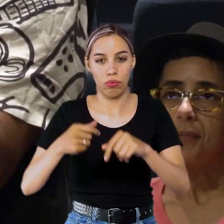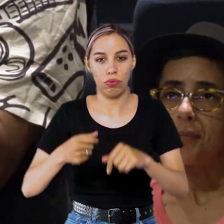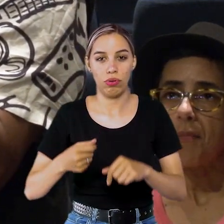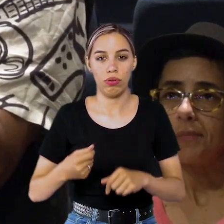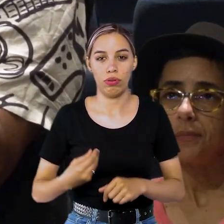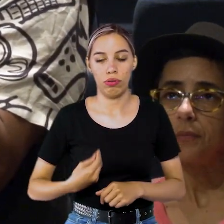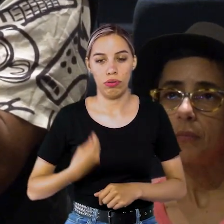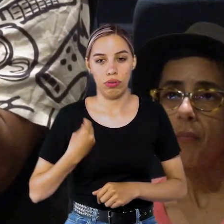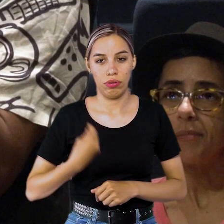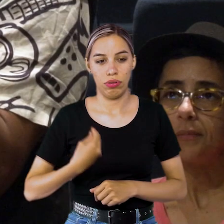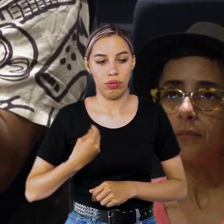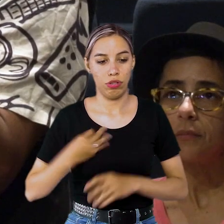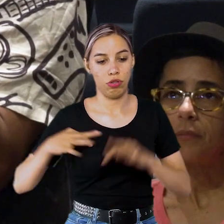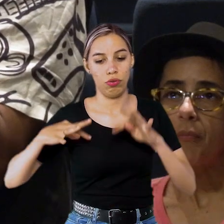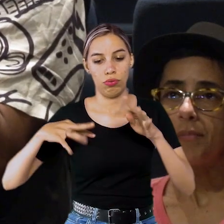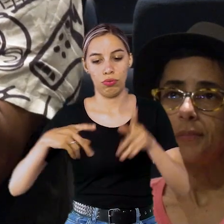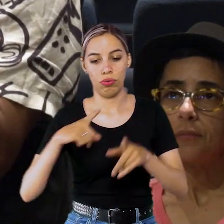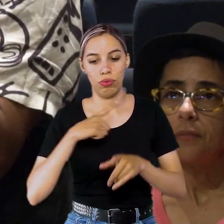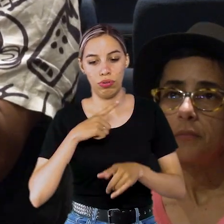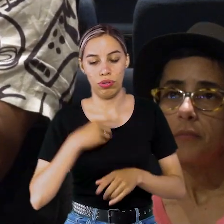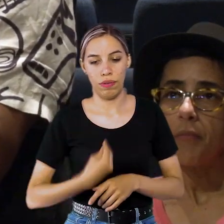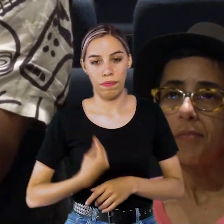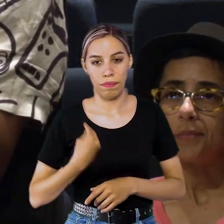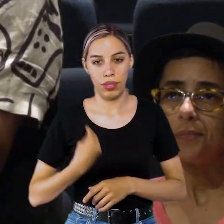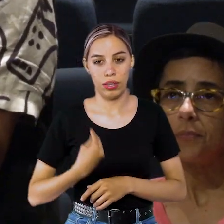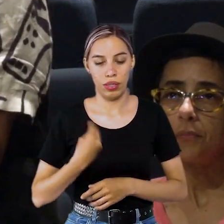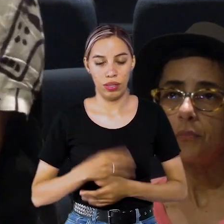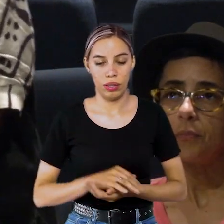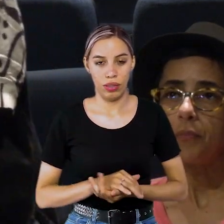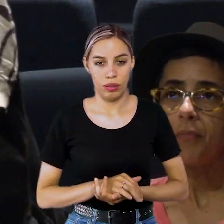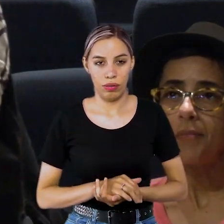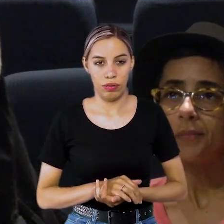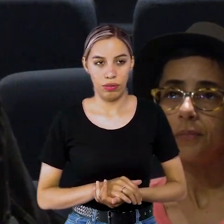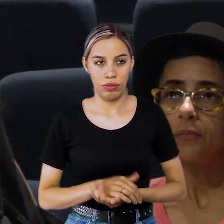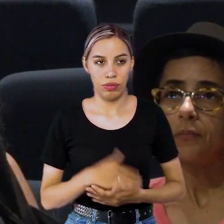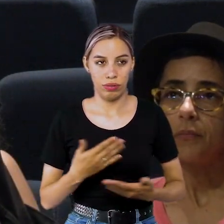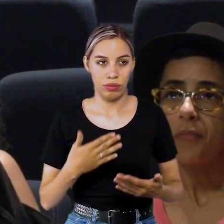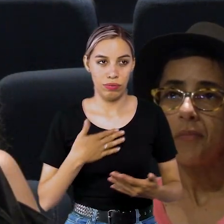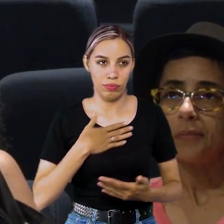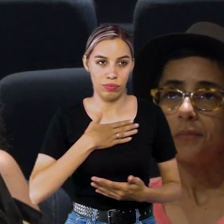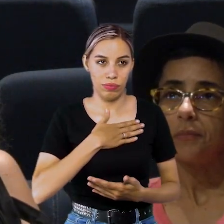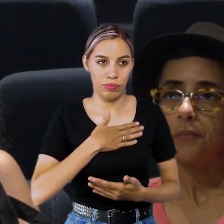onde tudo há vida. Então, gostaria de